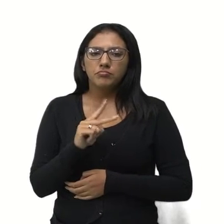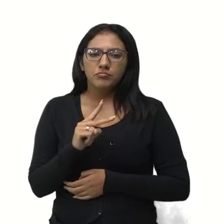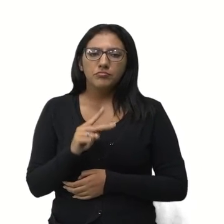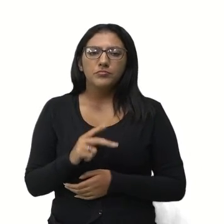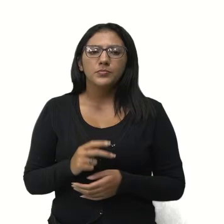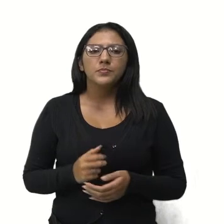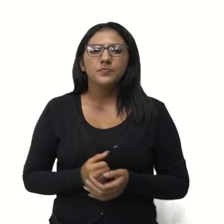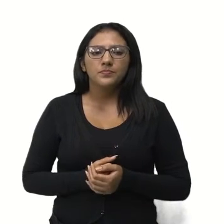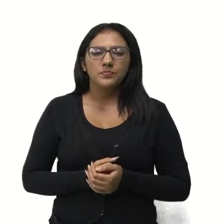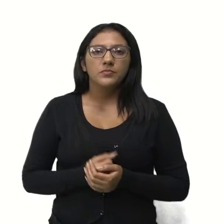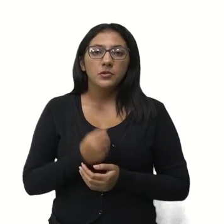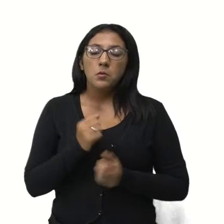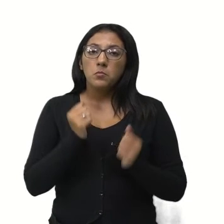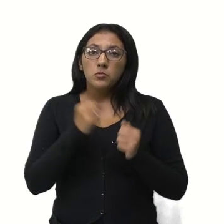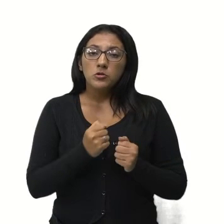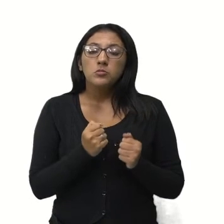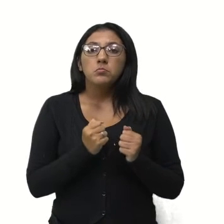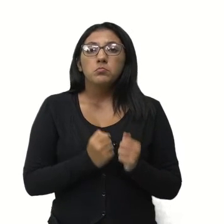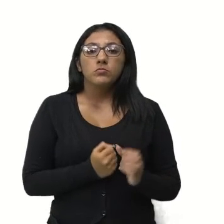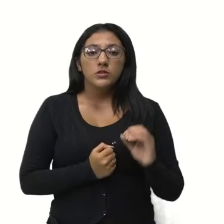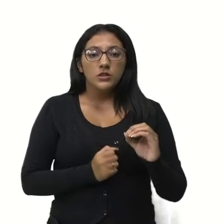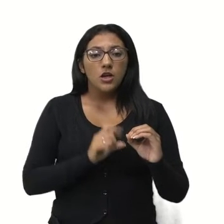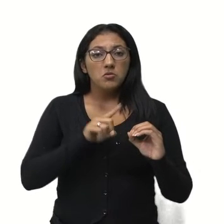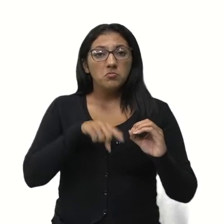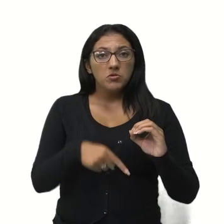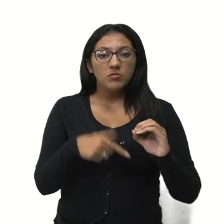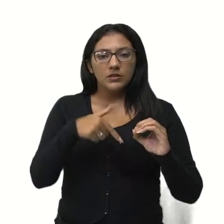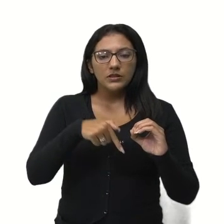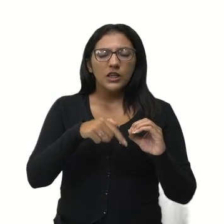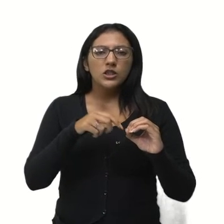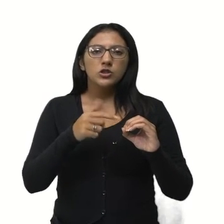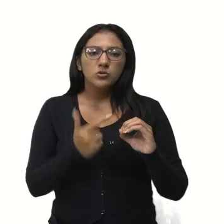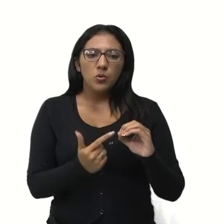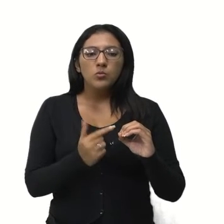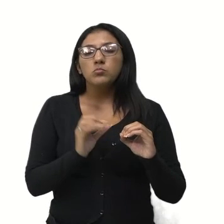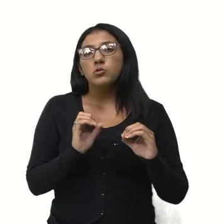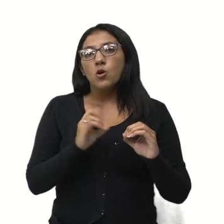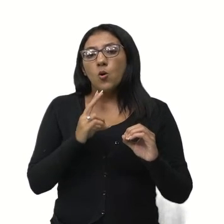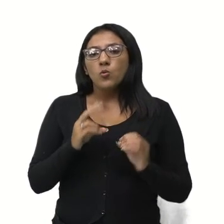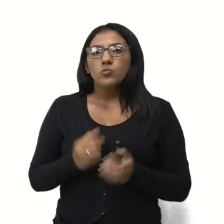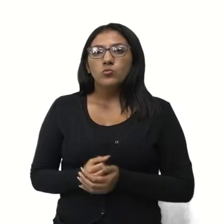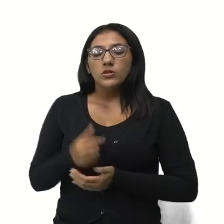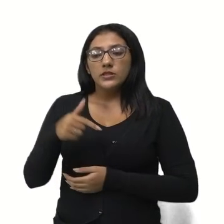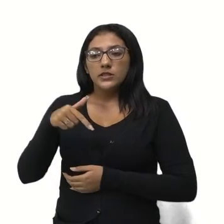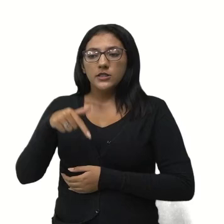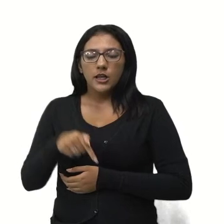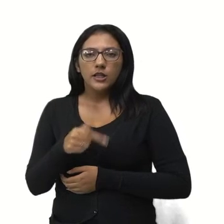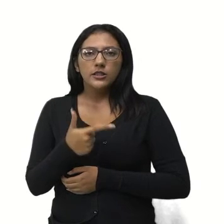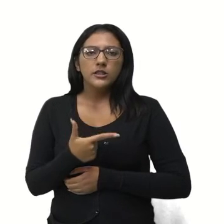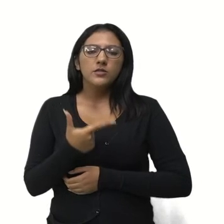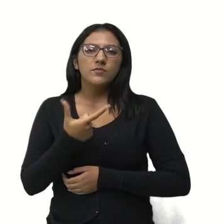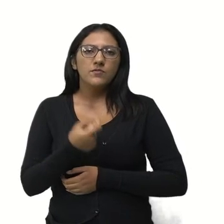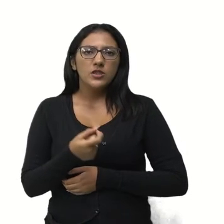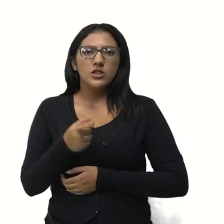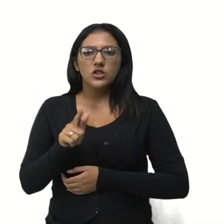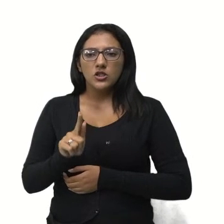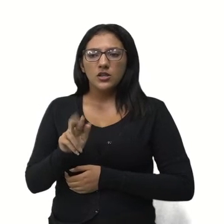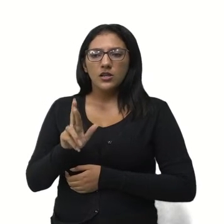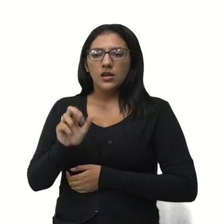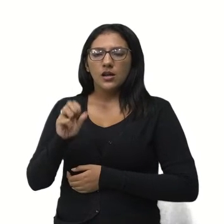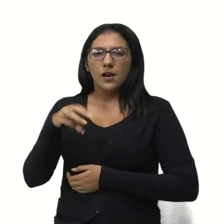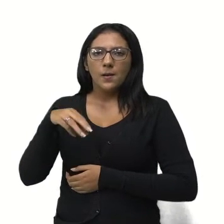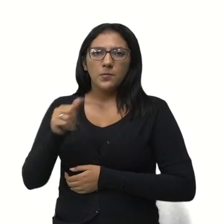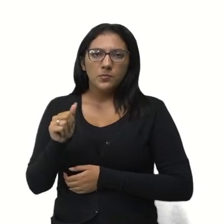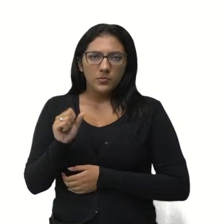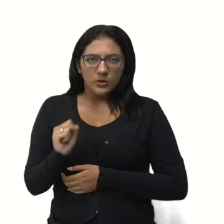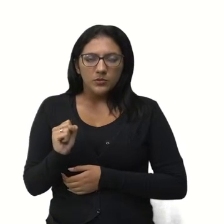diz 0,72 quilos de carne, ou então 720 gramas de carne. E aí